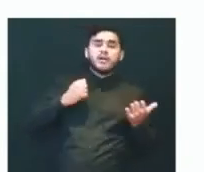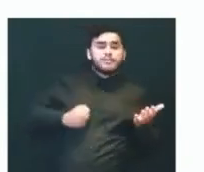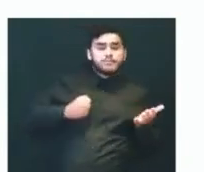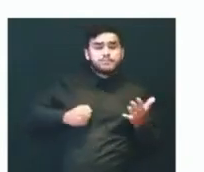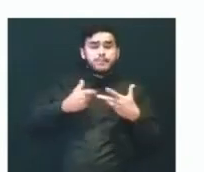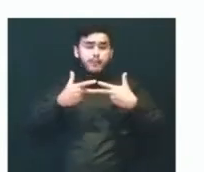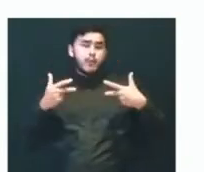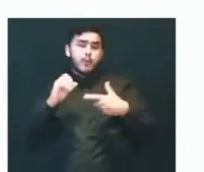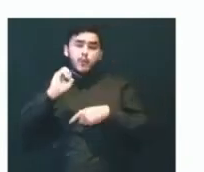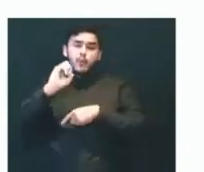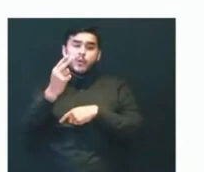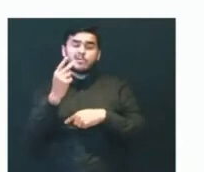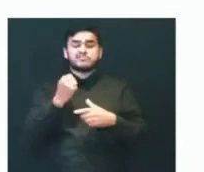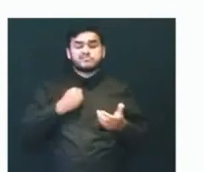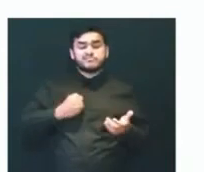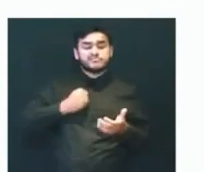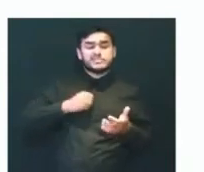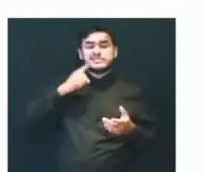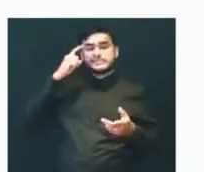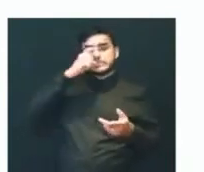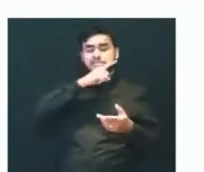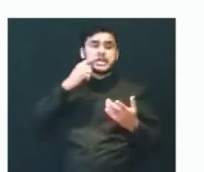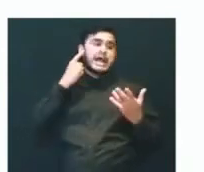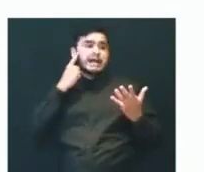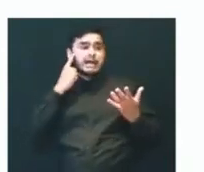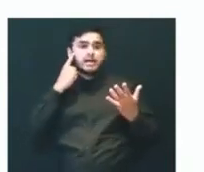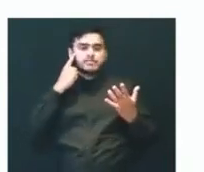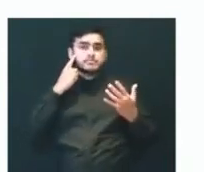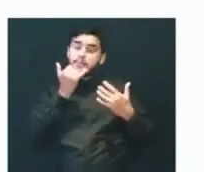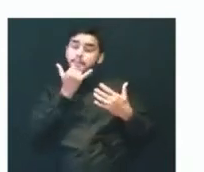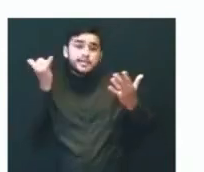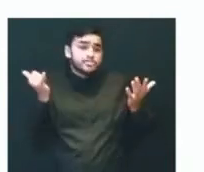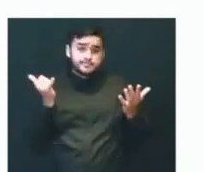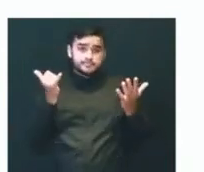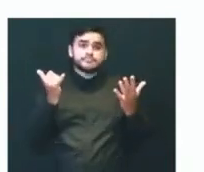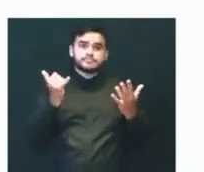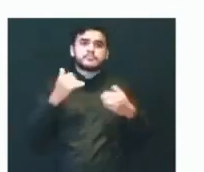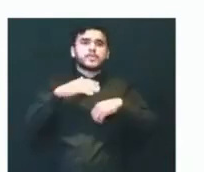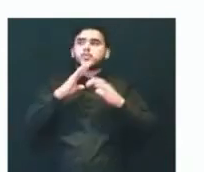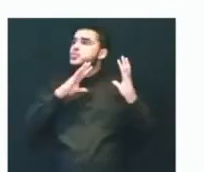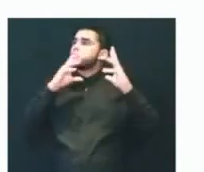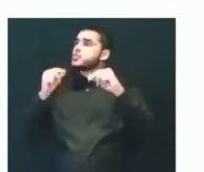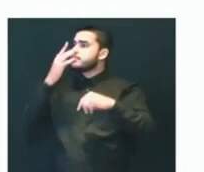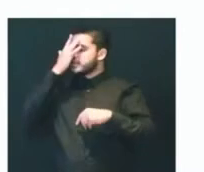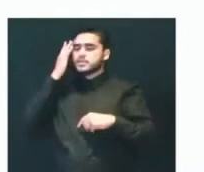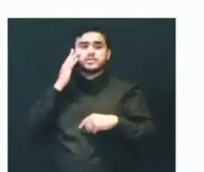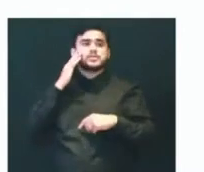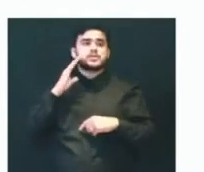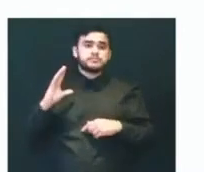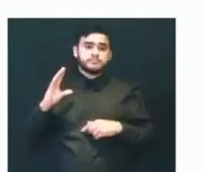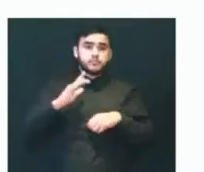que a gente percebe por isso? Que não é má vontade, não é só o seu familiar. Todo mundo, todos os pacientes oncológicos,